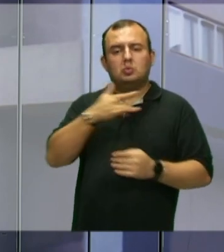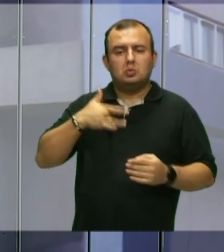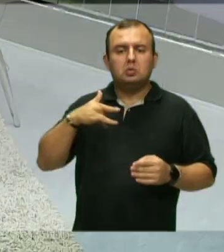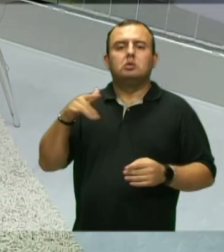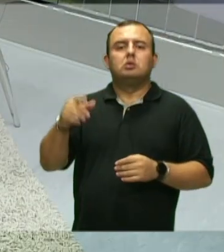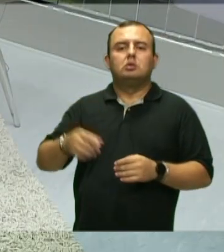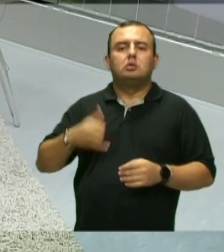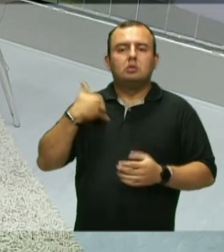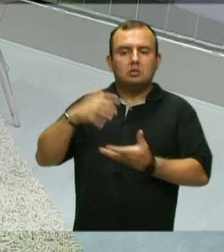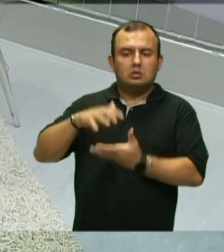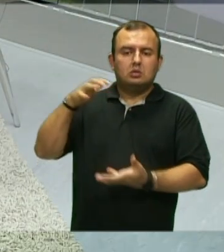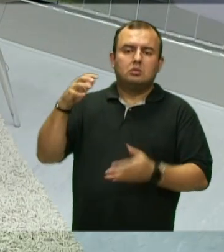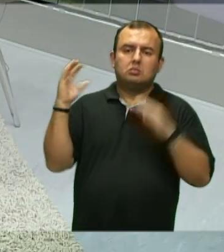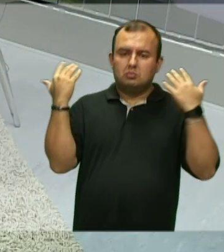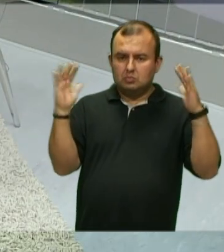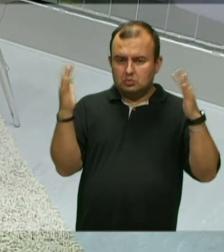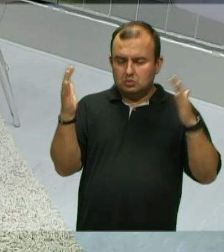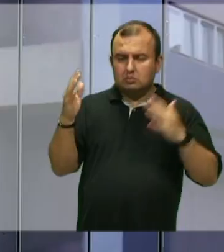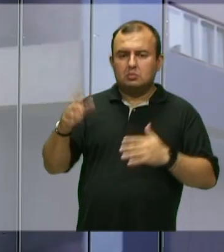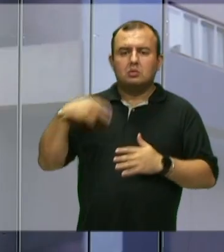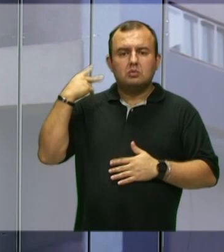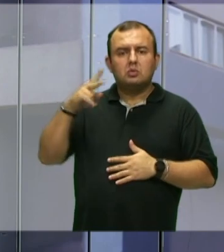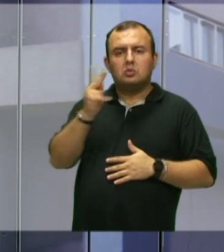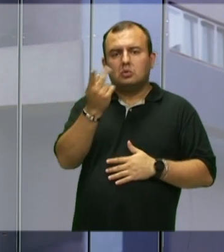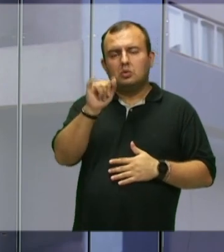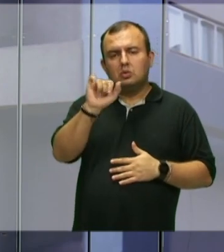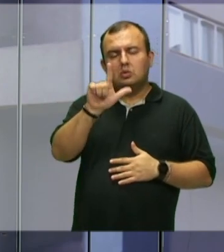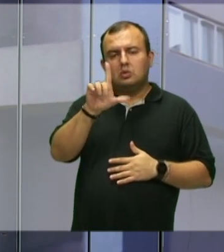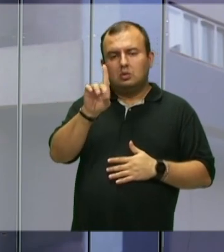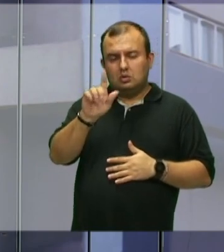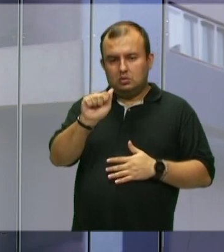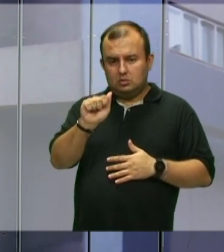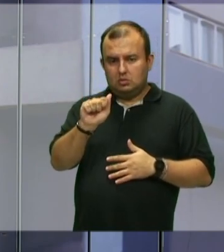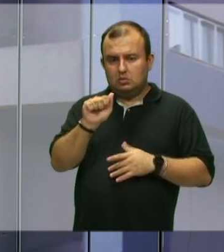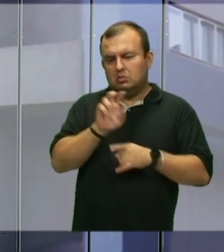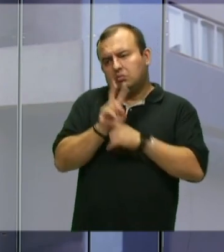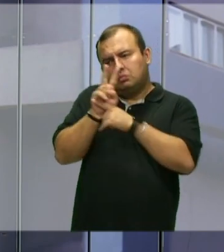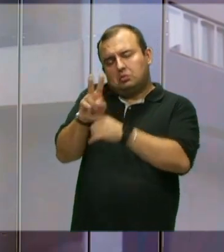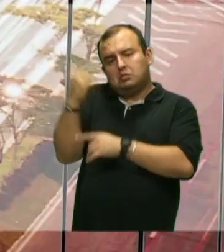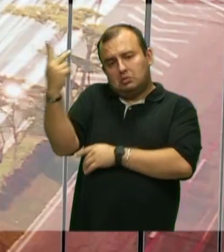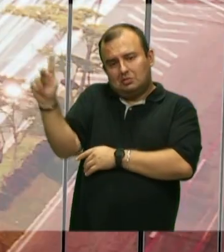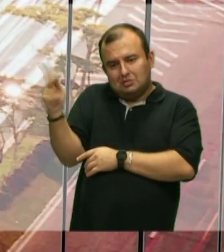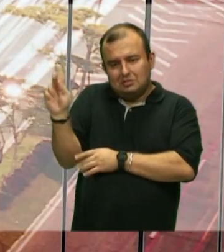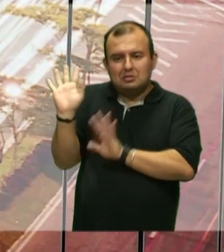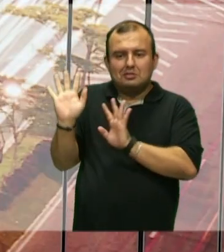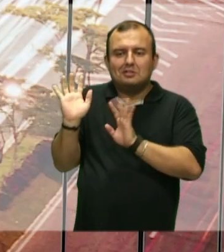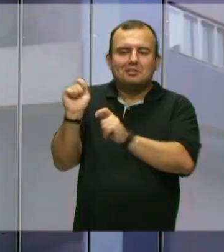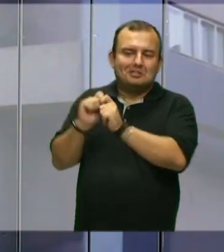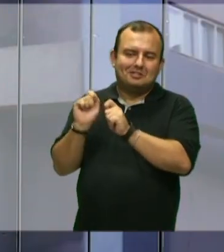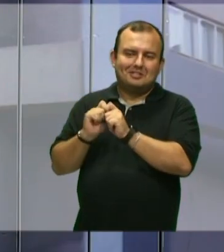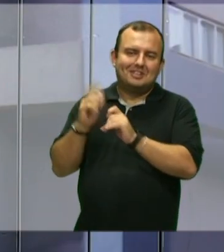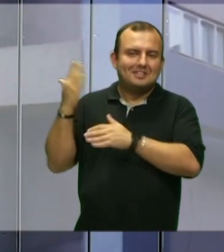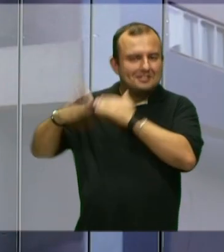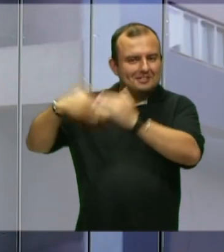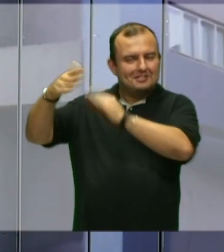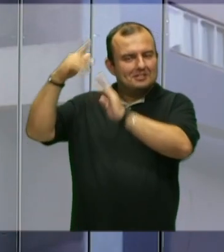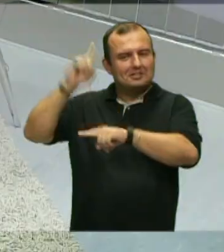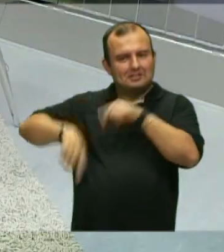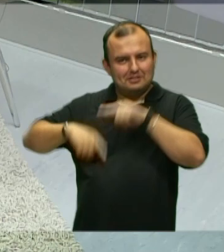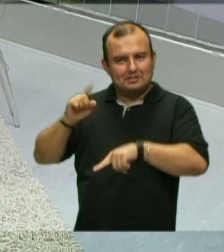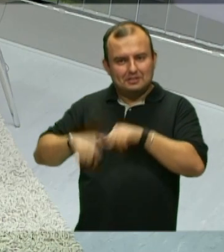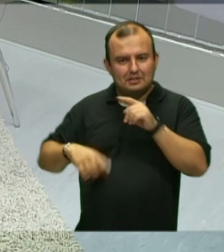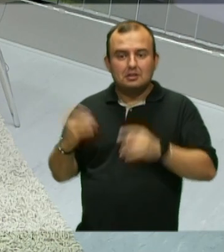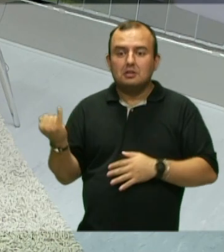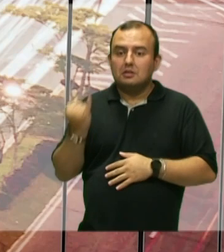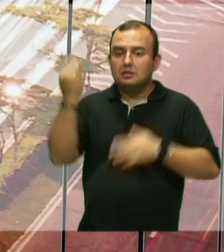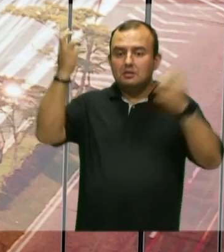nossa terceira idade. Então, parabéns à vereadora Hilda e, como eu te falei, eu simplesmente emprestei o gabinete que é dela para que a gente pudesse avançar nessa matéria.